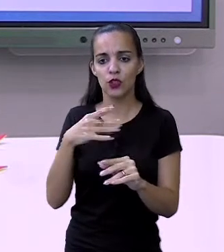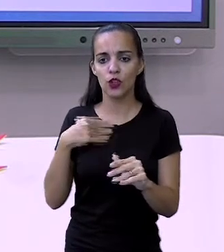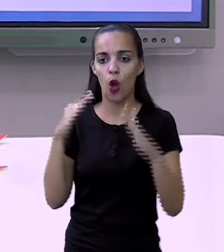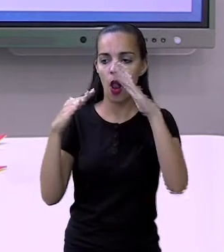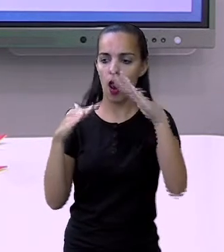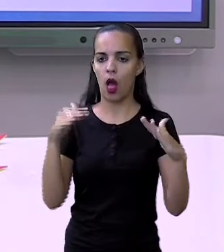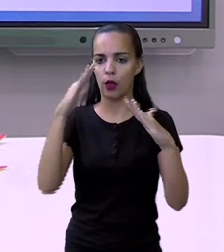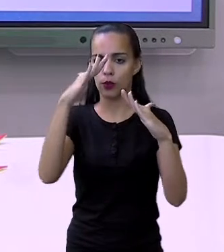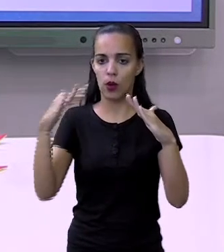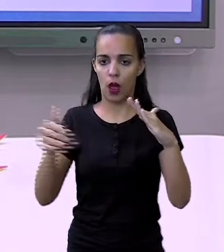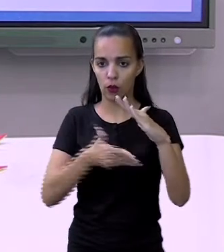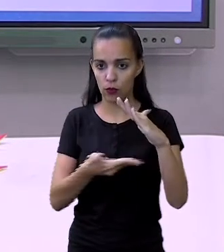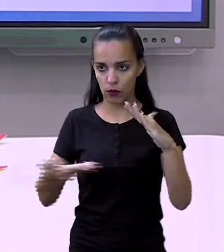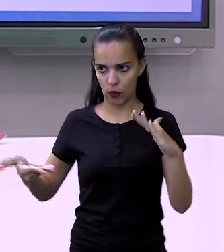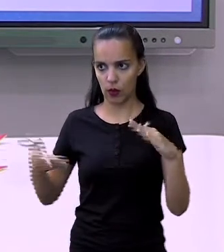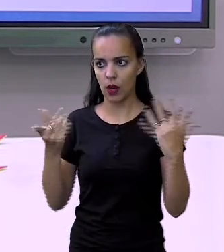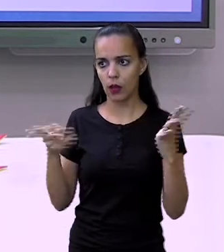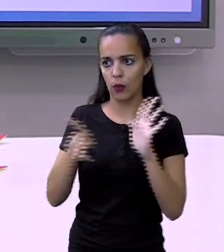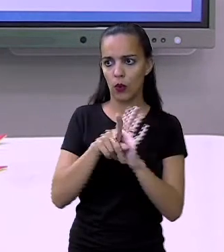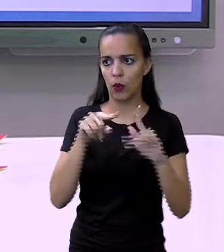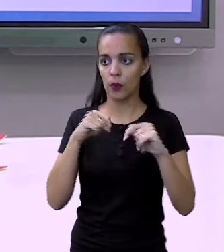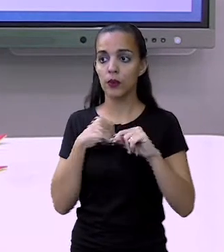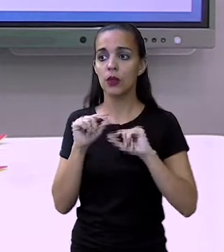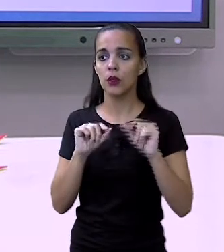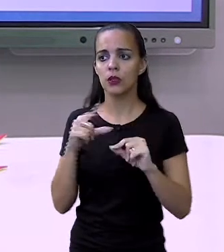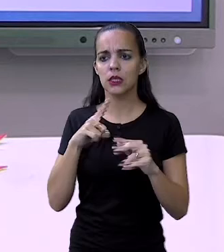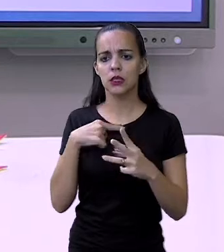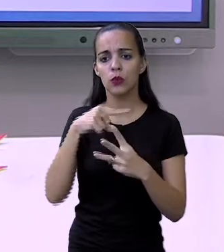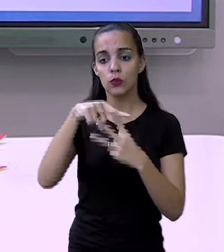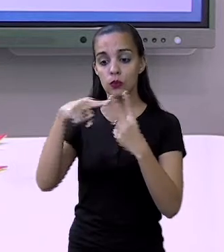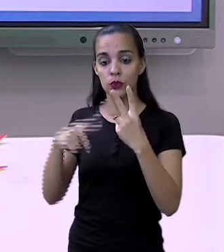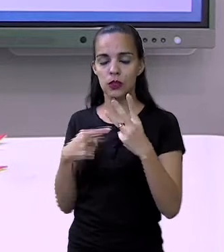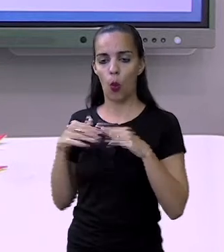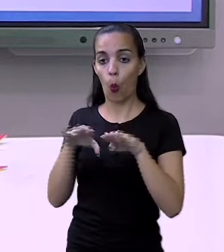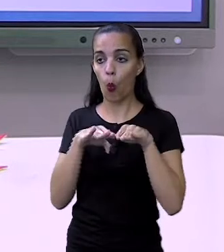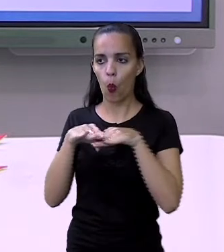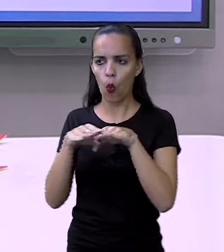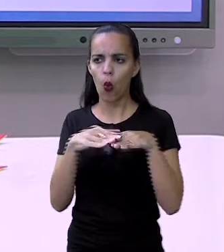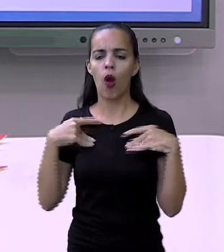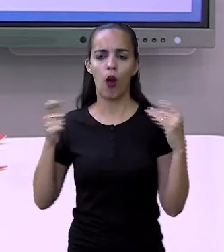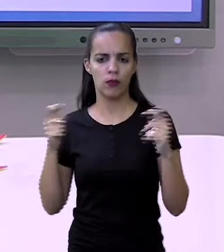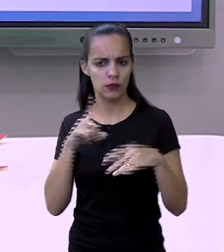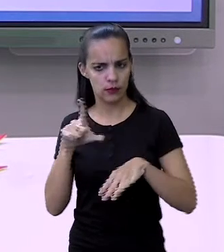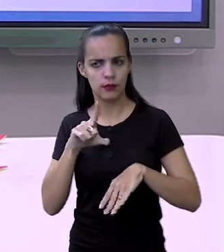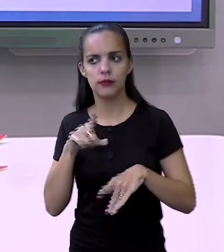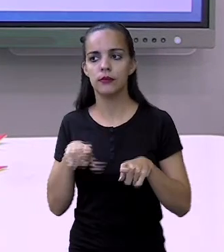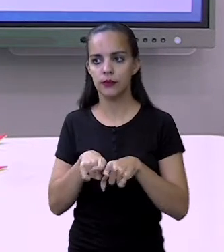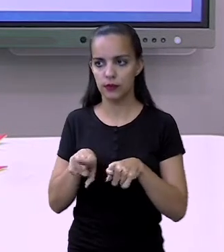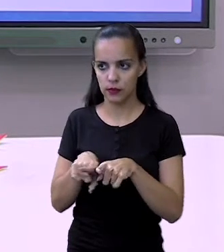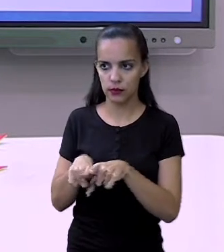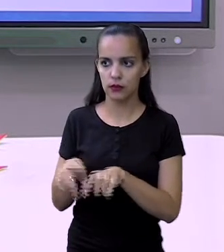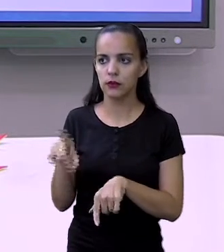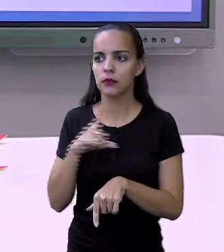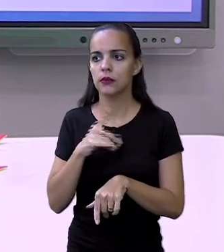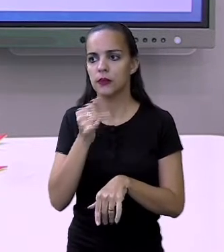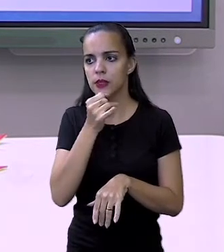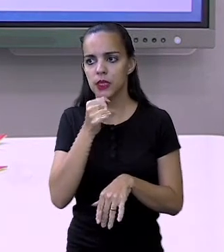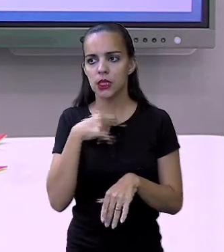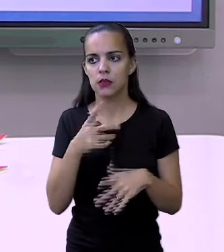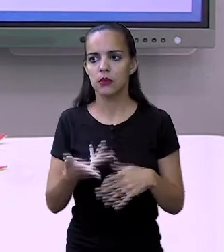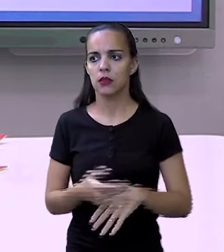do triângulo equilátero, quando os 3 lados são iguais. Aí eu também tenho 2